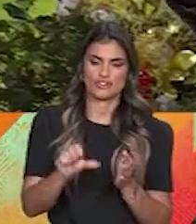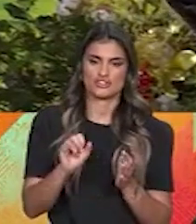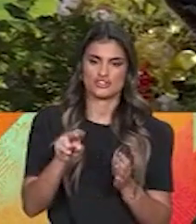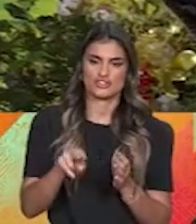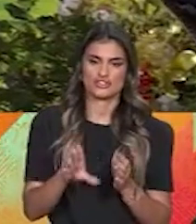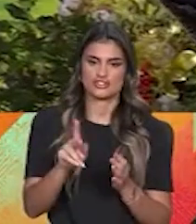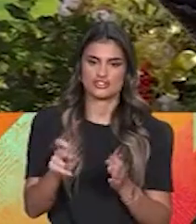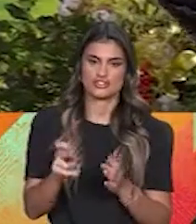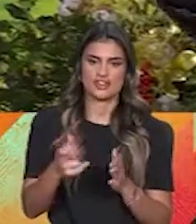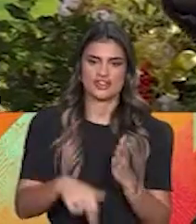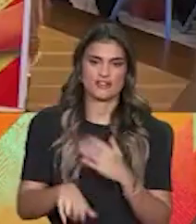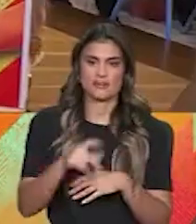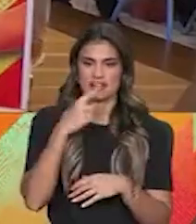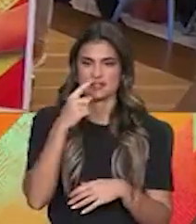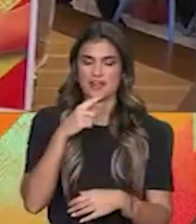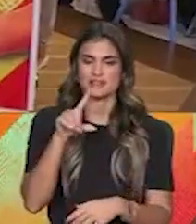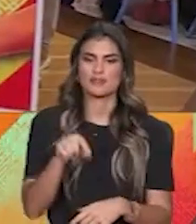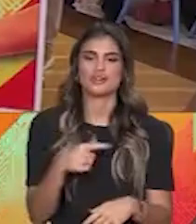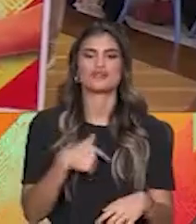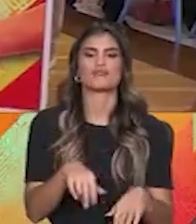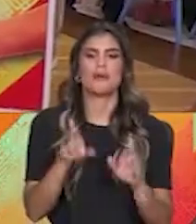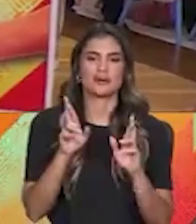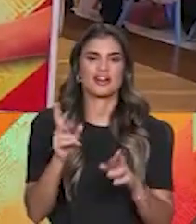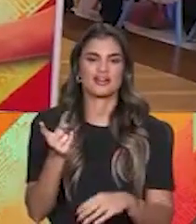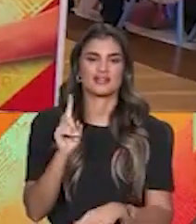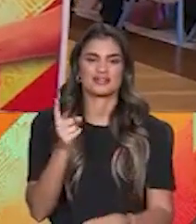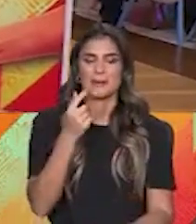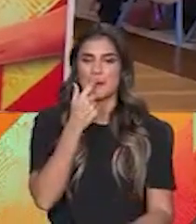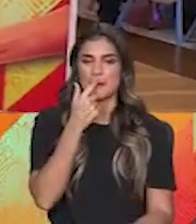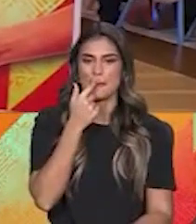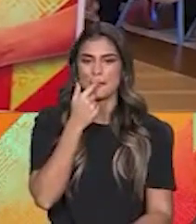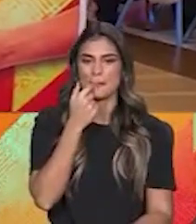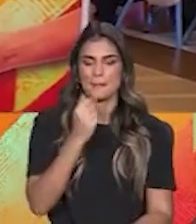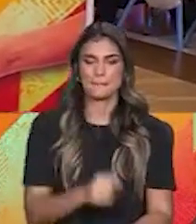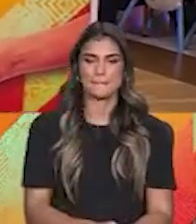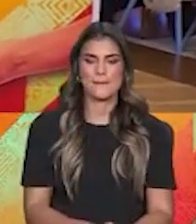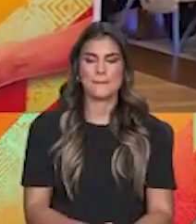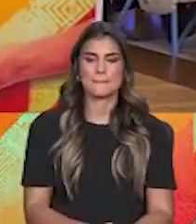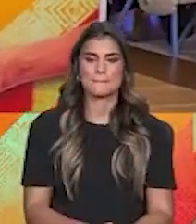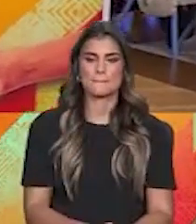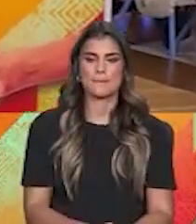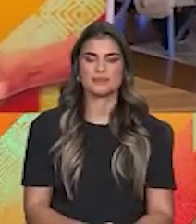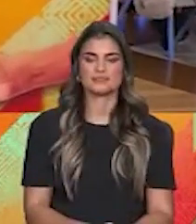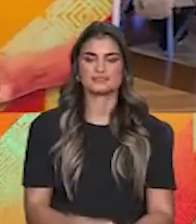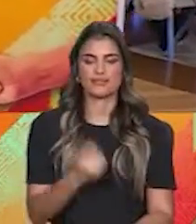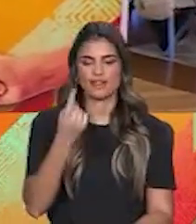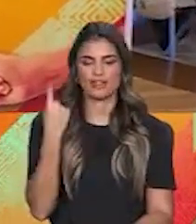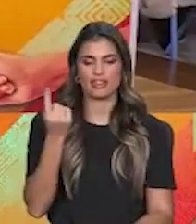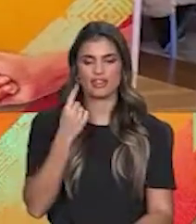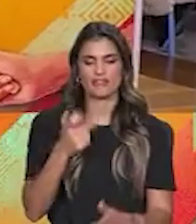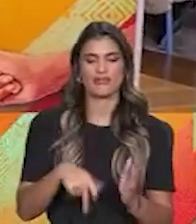também. É isso. Espero que não, espero que não. Portanto, vai... Trópega. Vai... Oh, onde é que eu